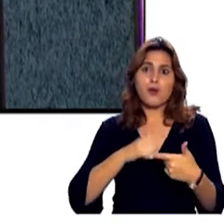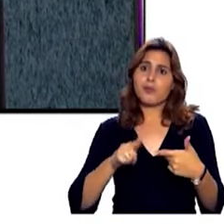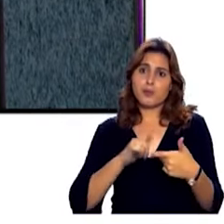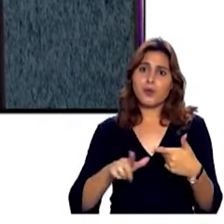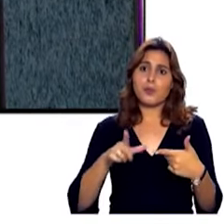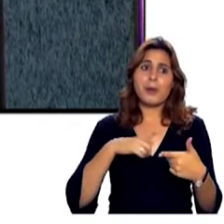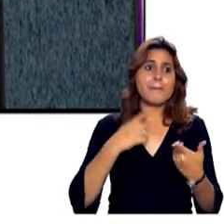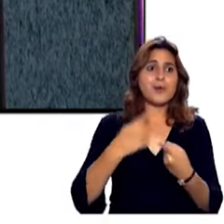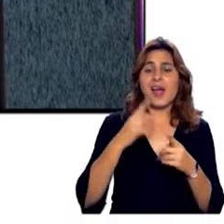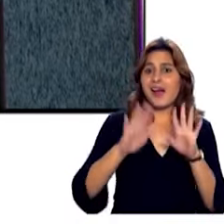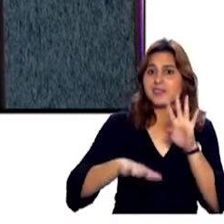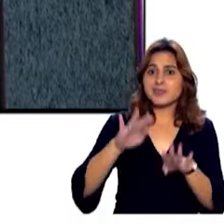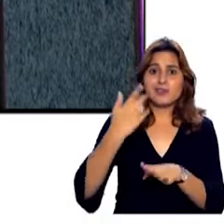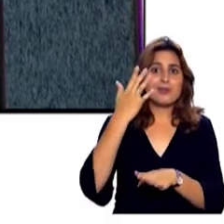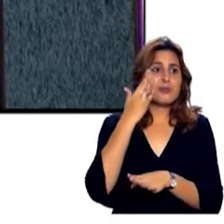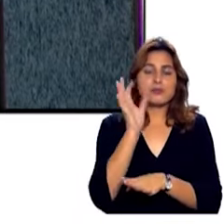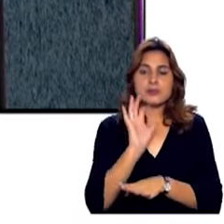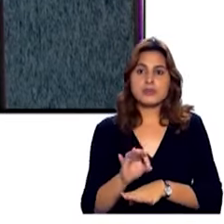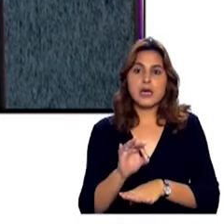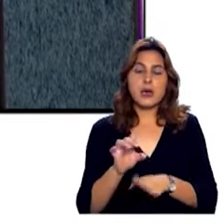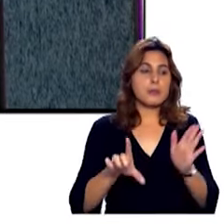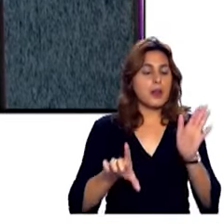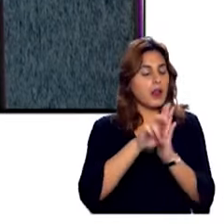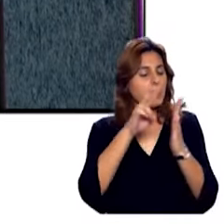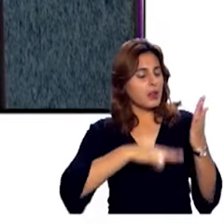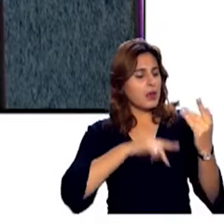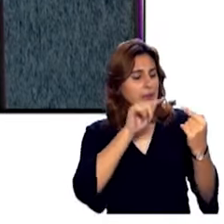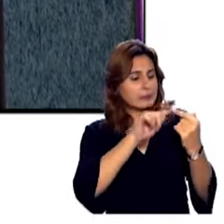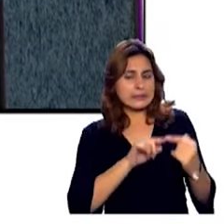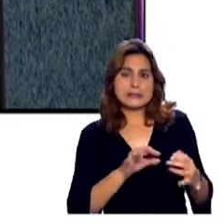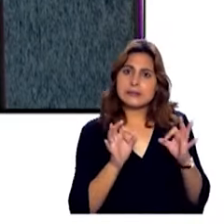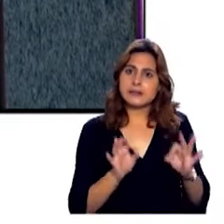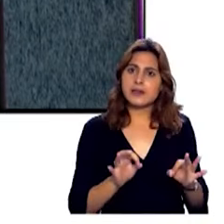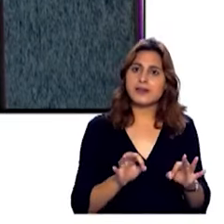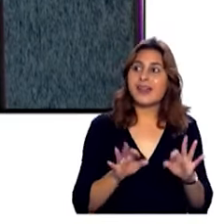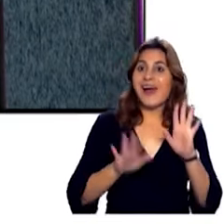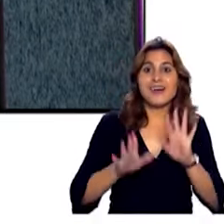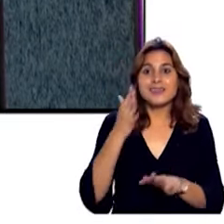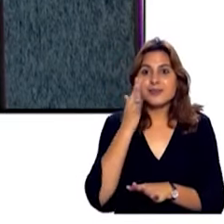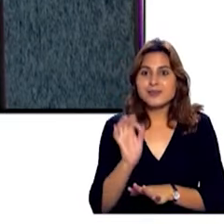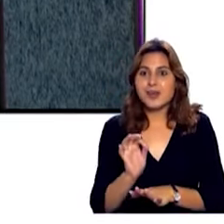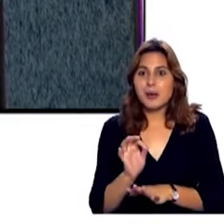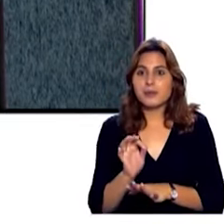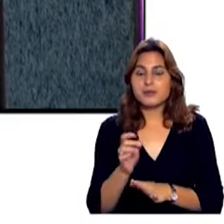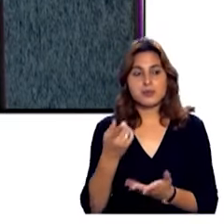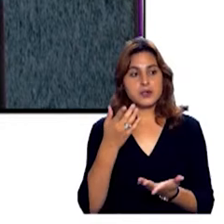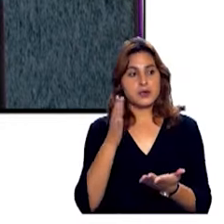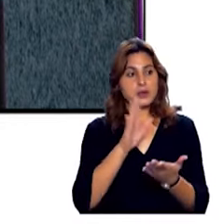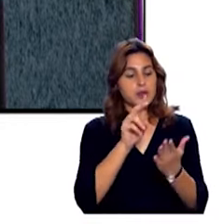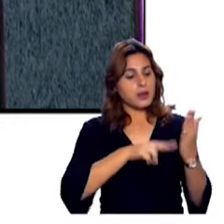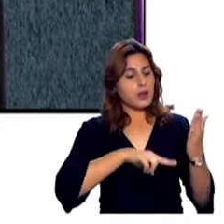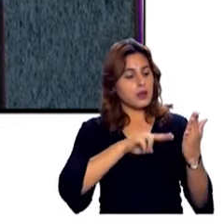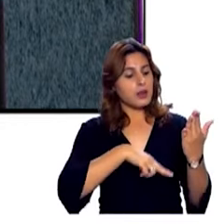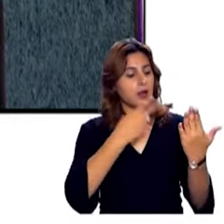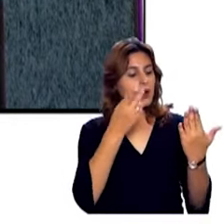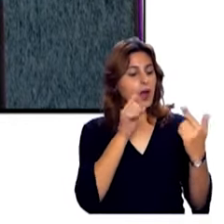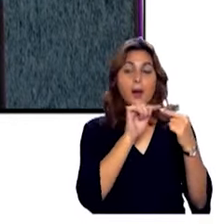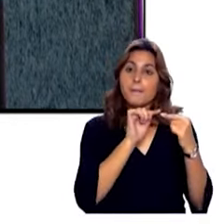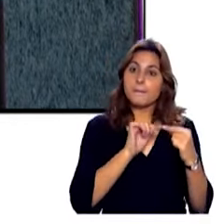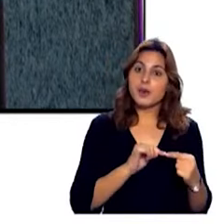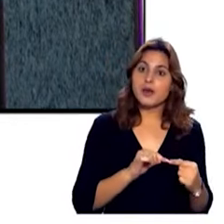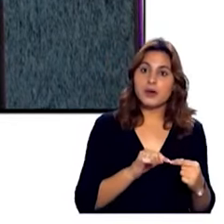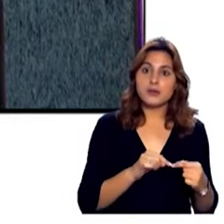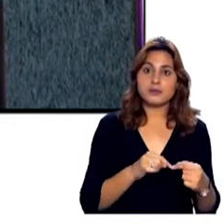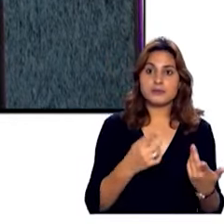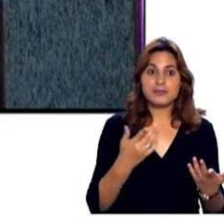detrás da ofensa reflexa ninguém diz o que é interpretar diretamente a constituição quando um tribunal interpreta